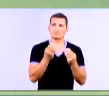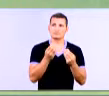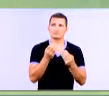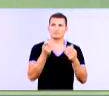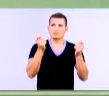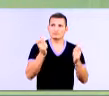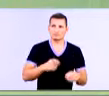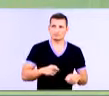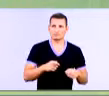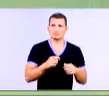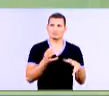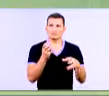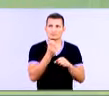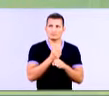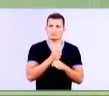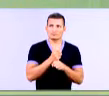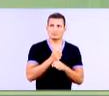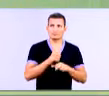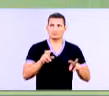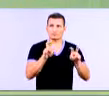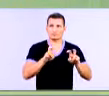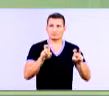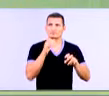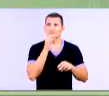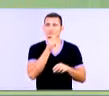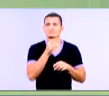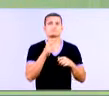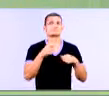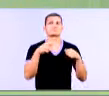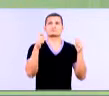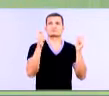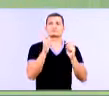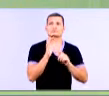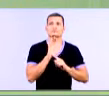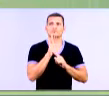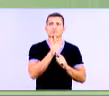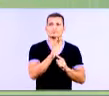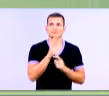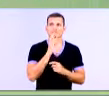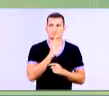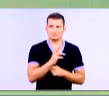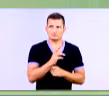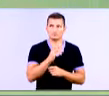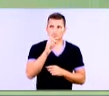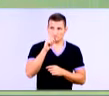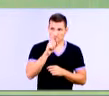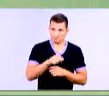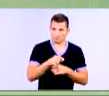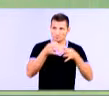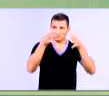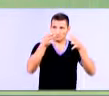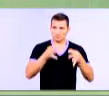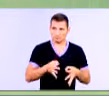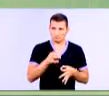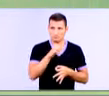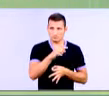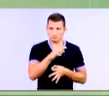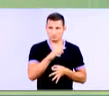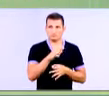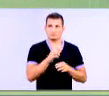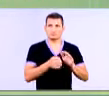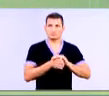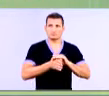do computador se não fosse possível mostrar os resultados? É exatamente isso que os comandos de saída